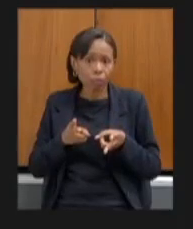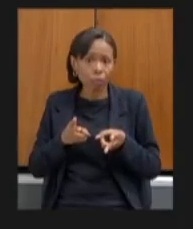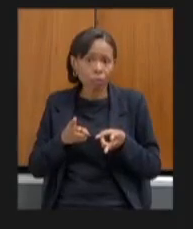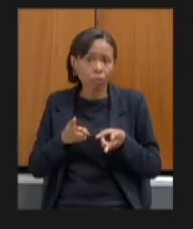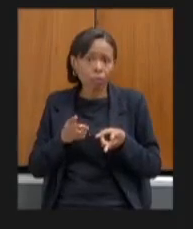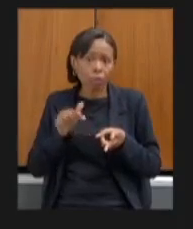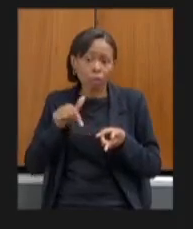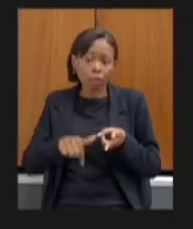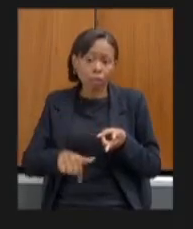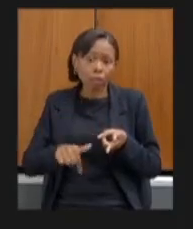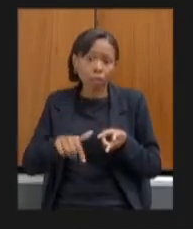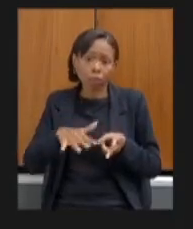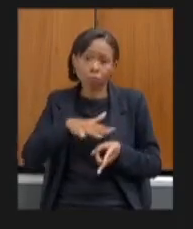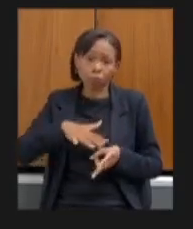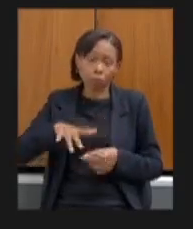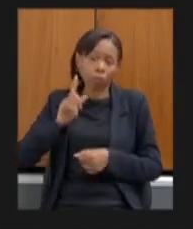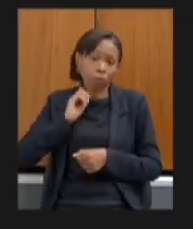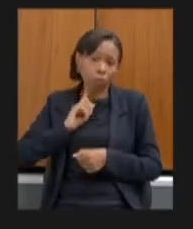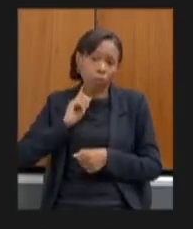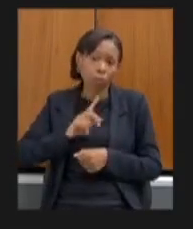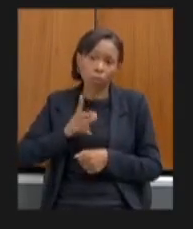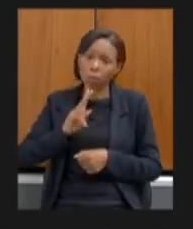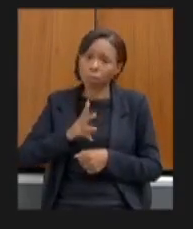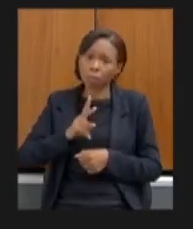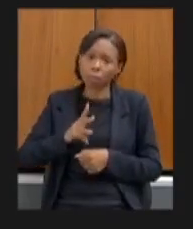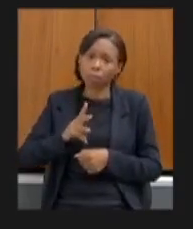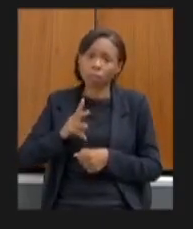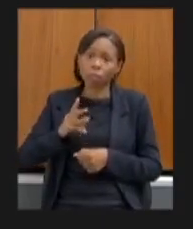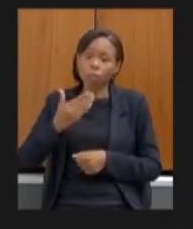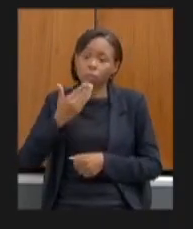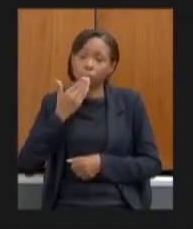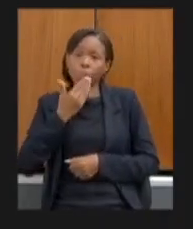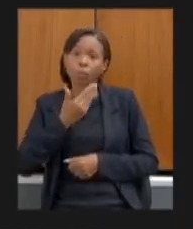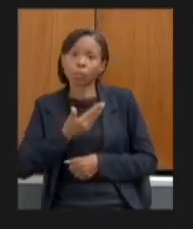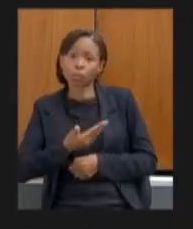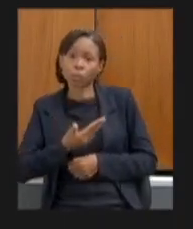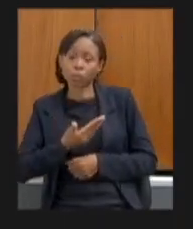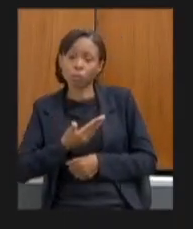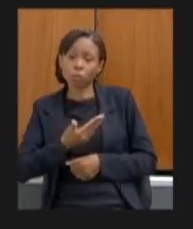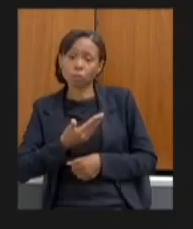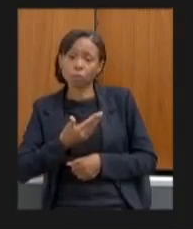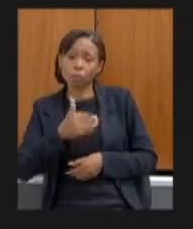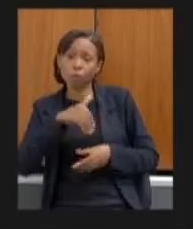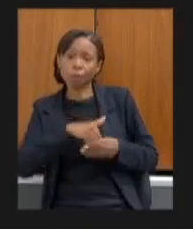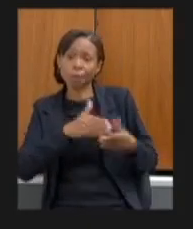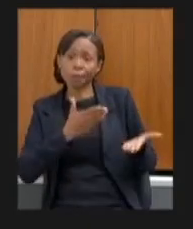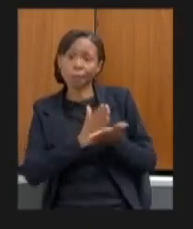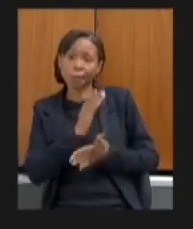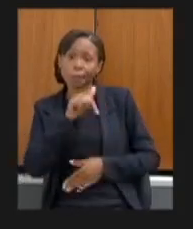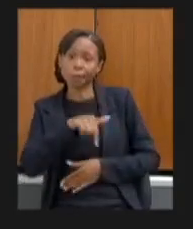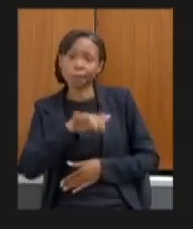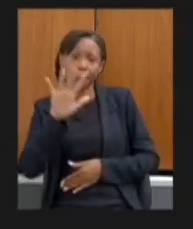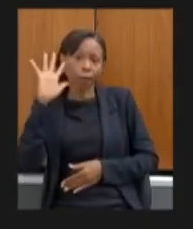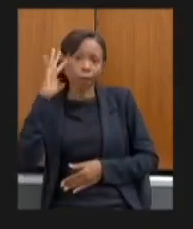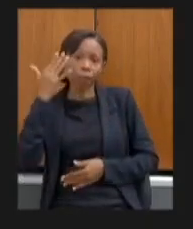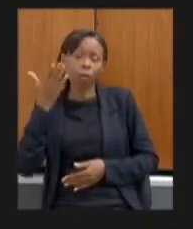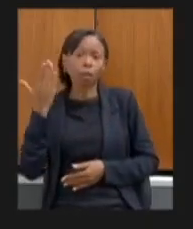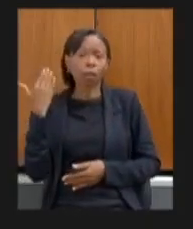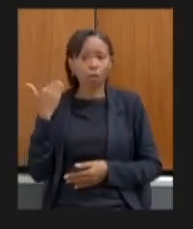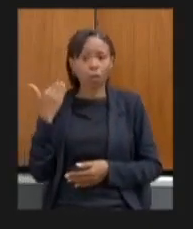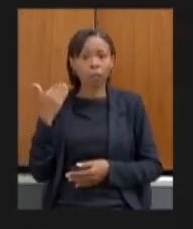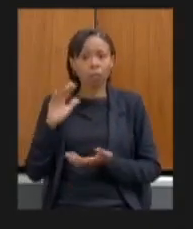algum encaminhamento a ser votado na Assembleia como forma de solução. Ora foi a reforma administrativa